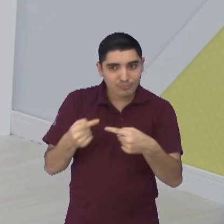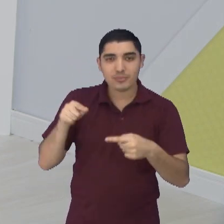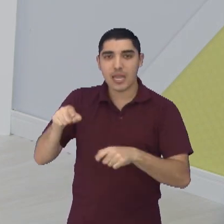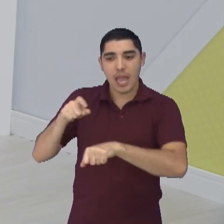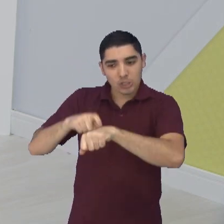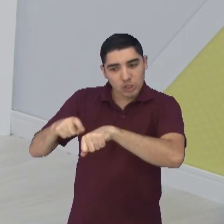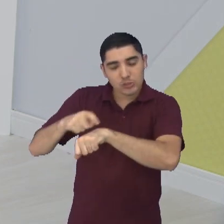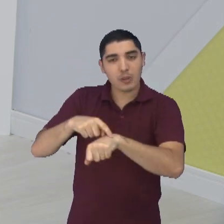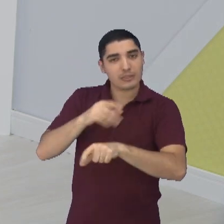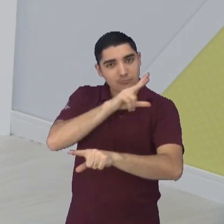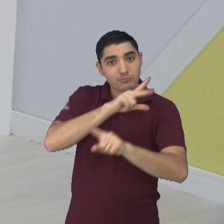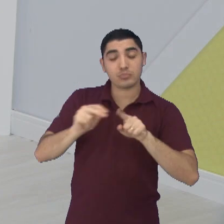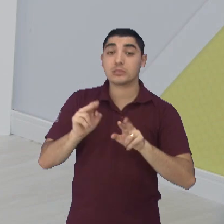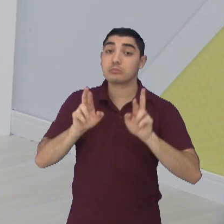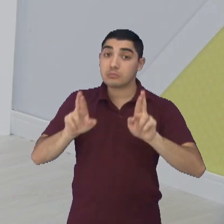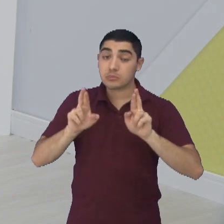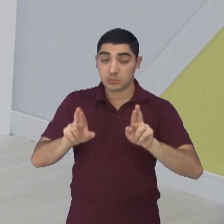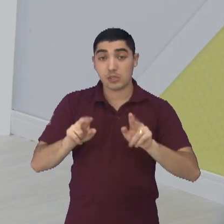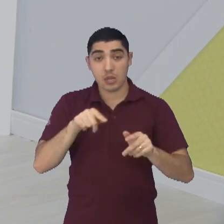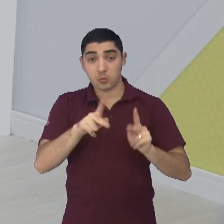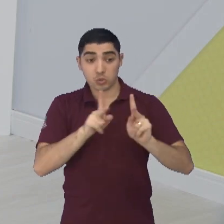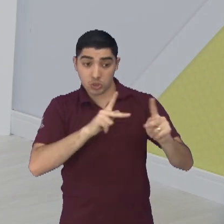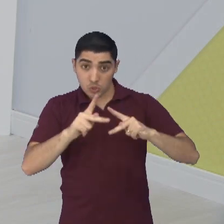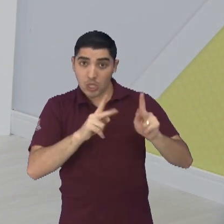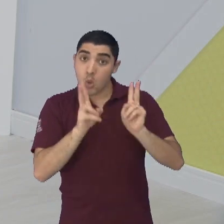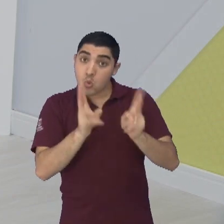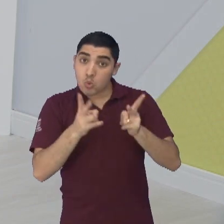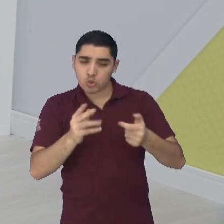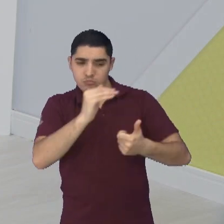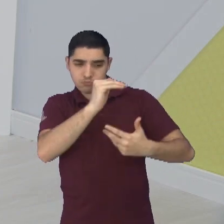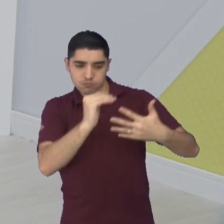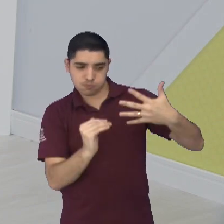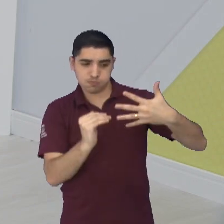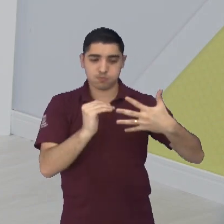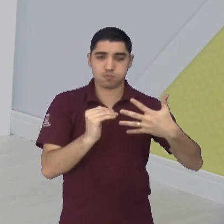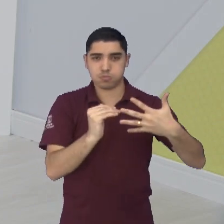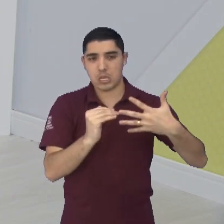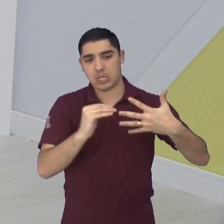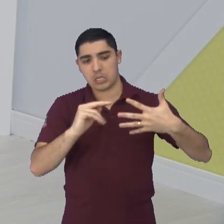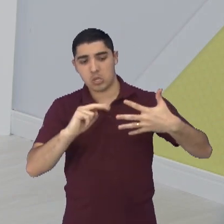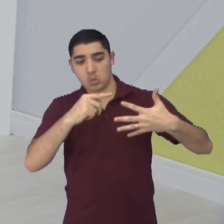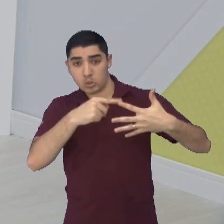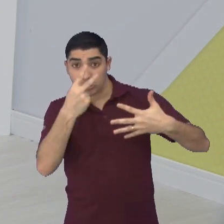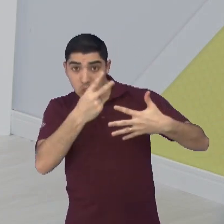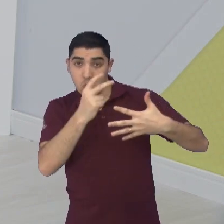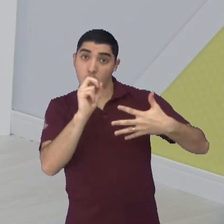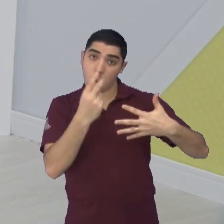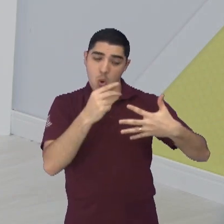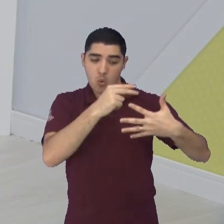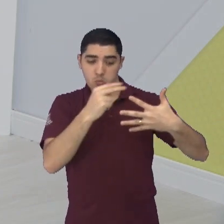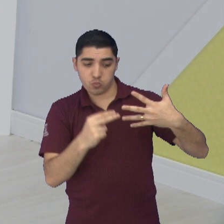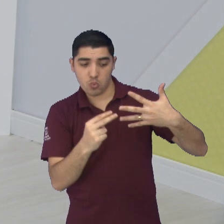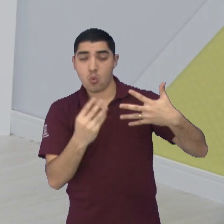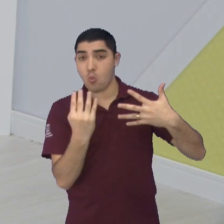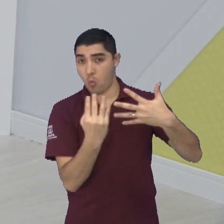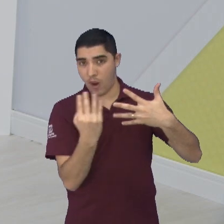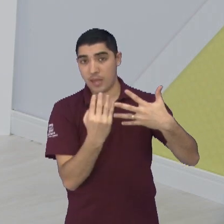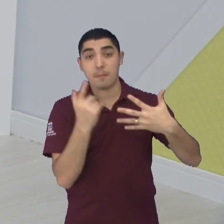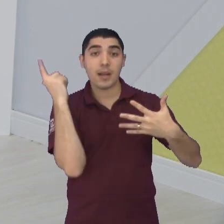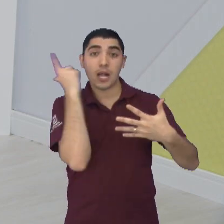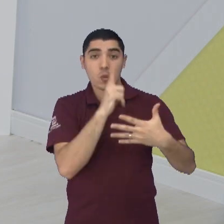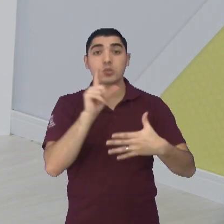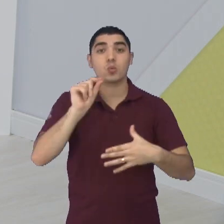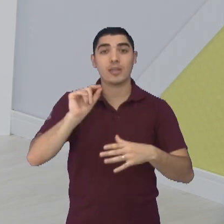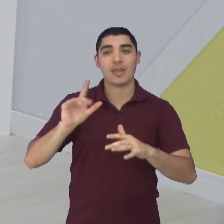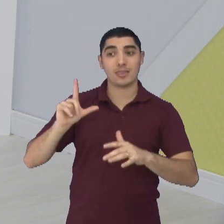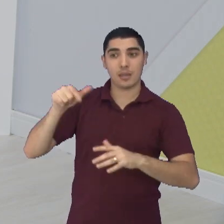torcer por alguns tropeços para o São José ficar pelo menos entre o segundo ou o quarto lugar para ter a vantagem de decidir o playoff